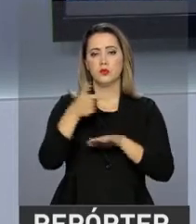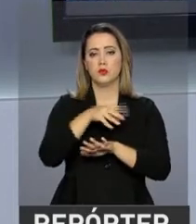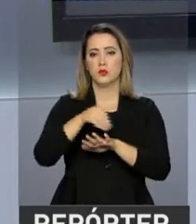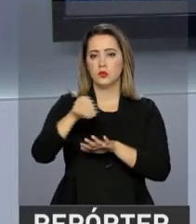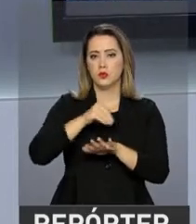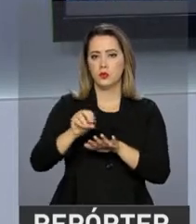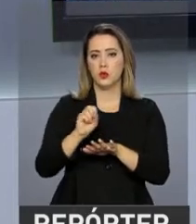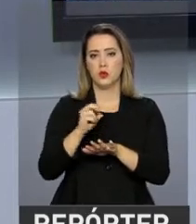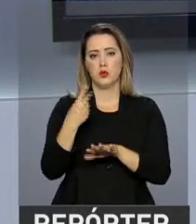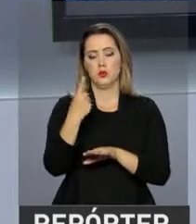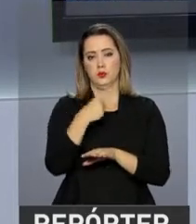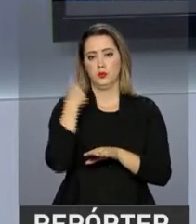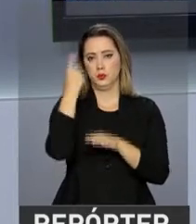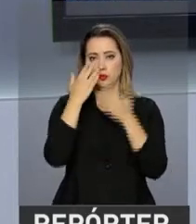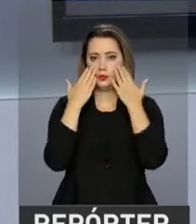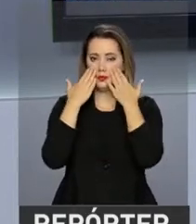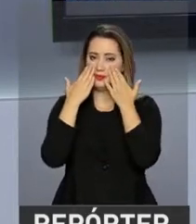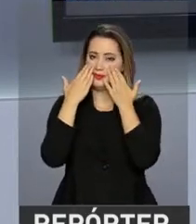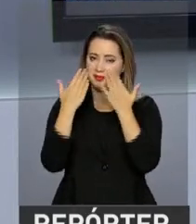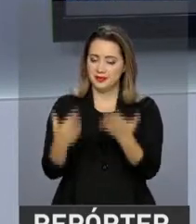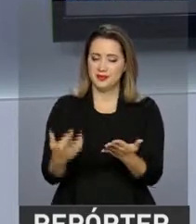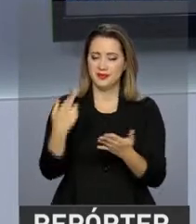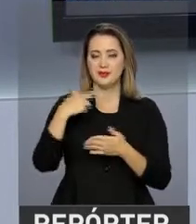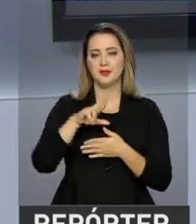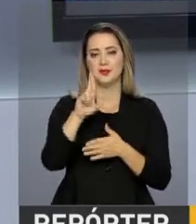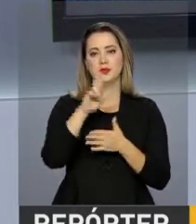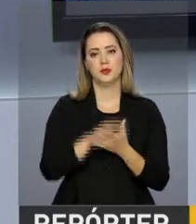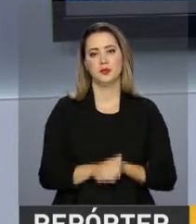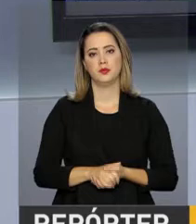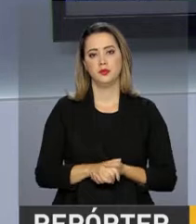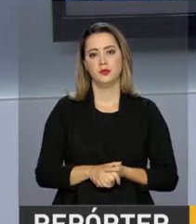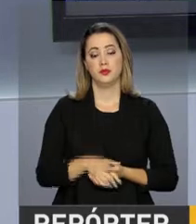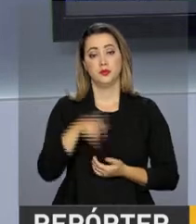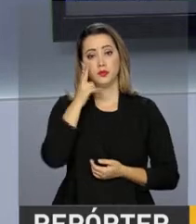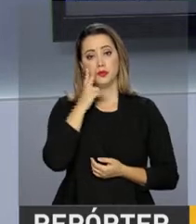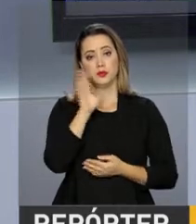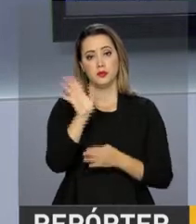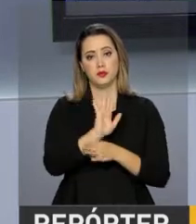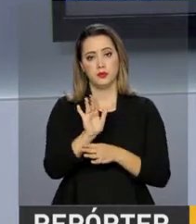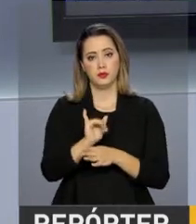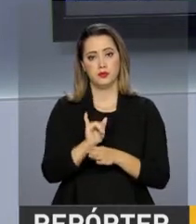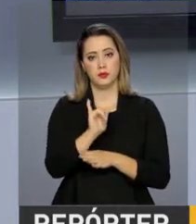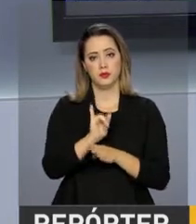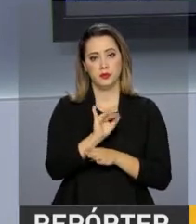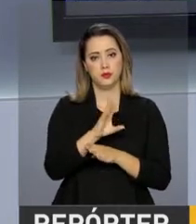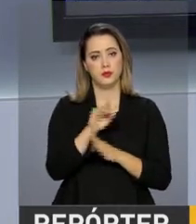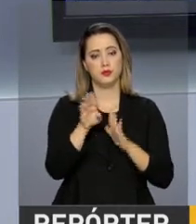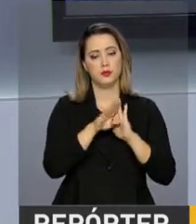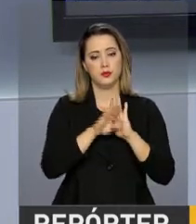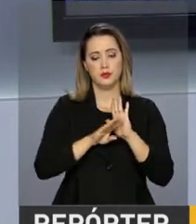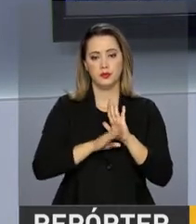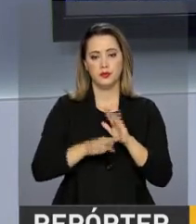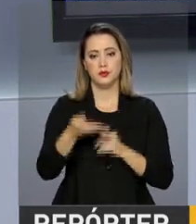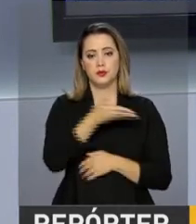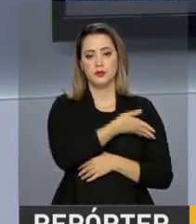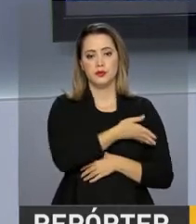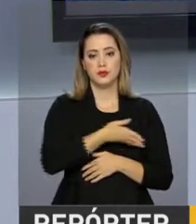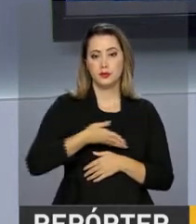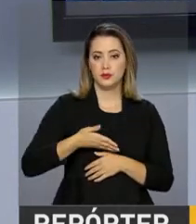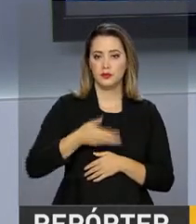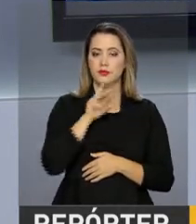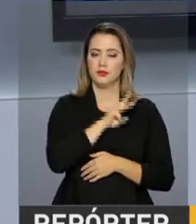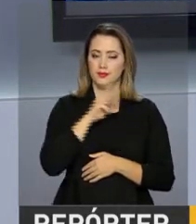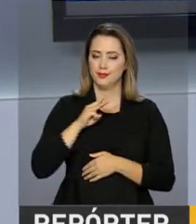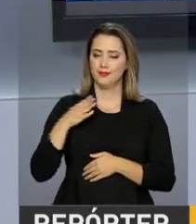outras informações ou em uma hora na nossa próxima edição você pode rever as reportagens no youtube e toda a nossa programação